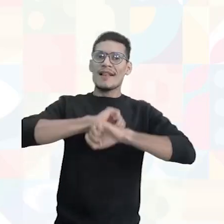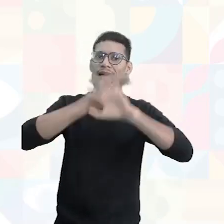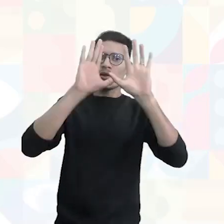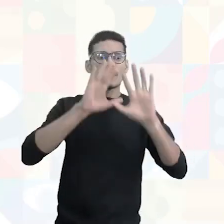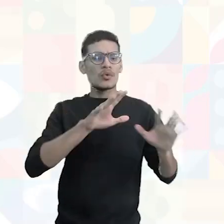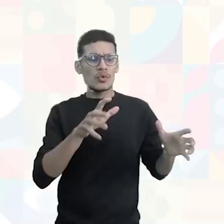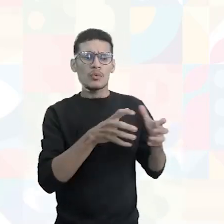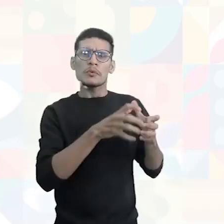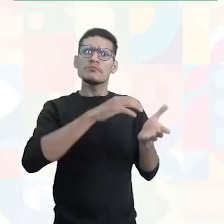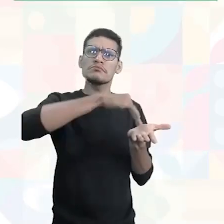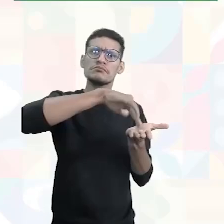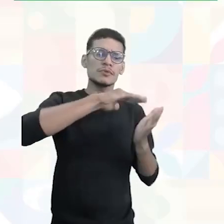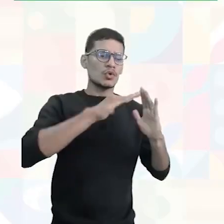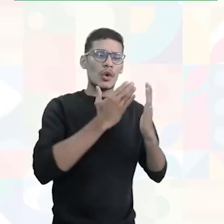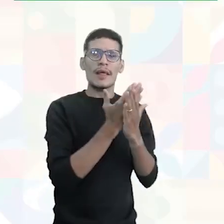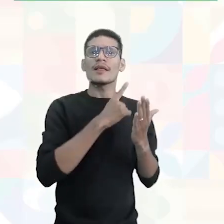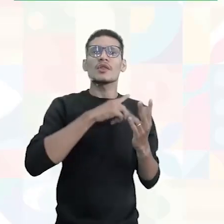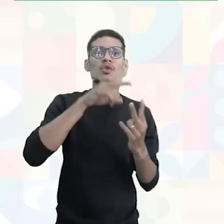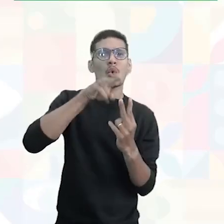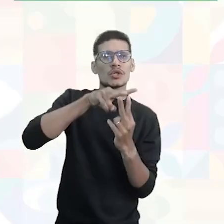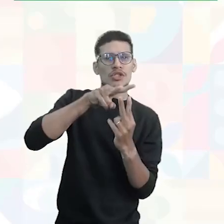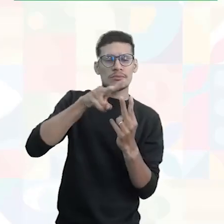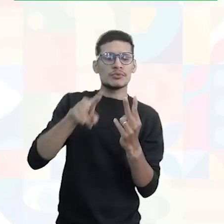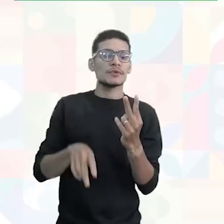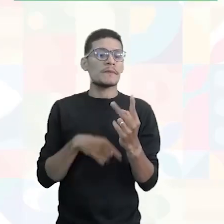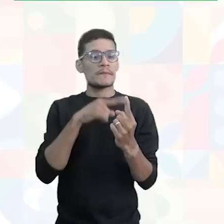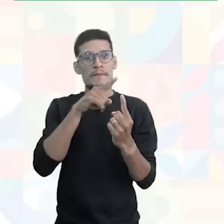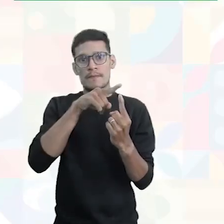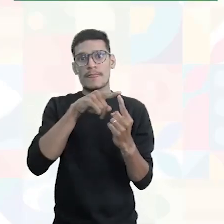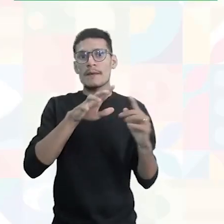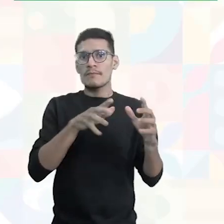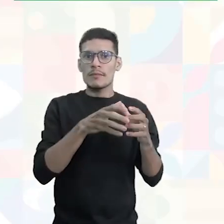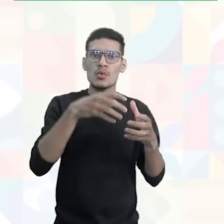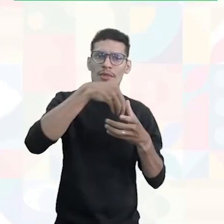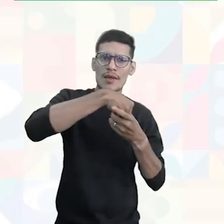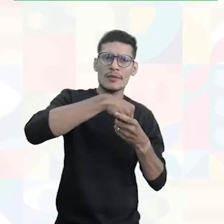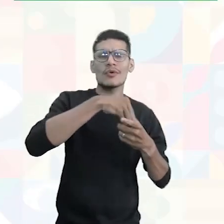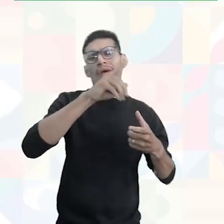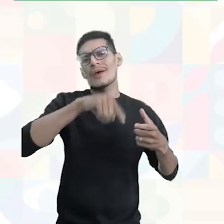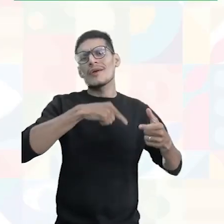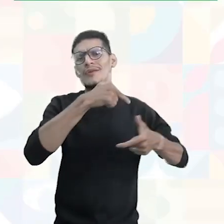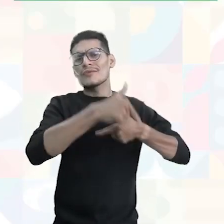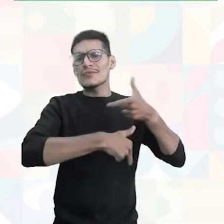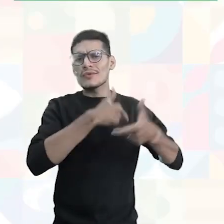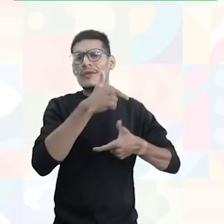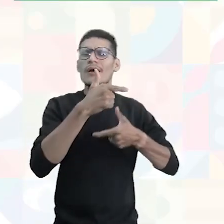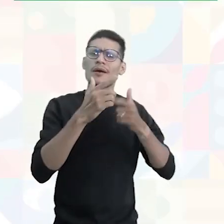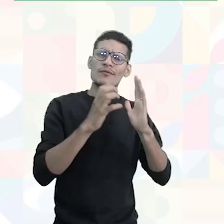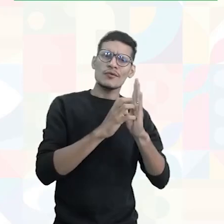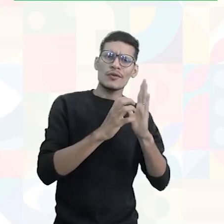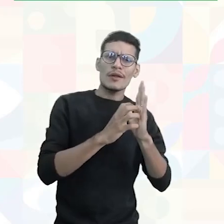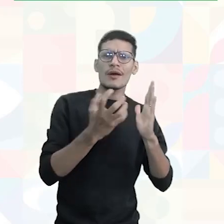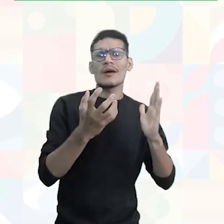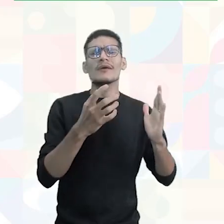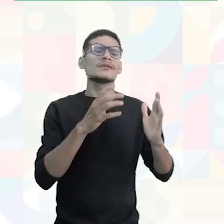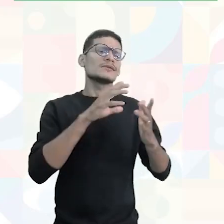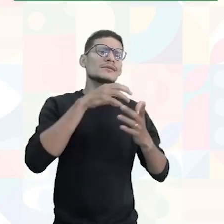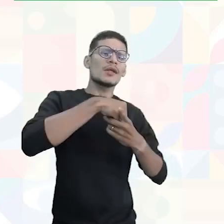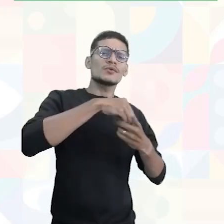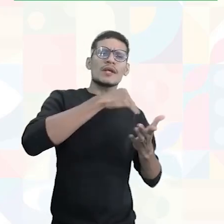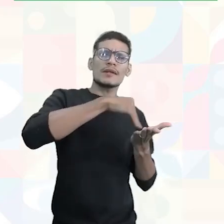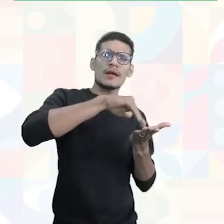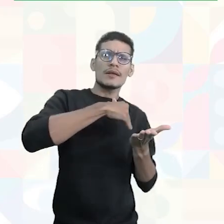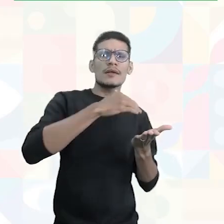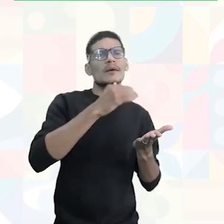Secretaria Escolar ele é dividido em dois tipos. A gente tem o público interno, que são os colaboradores, tanto da Secretaria